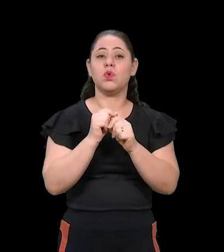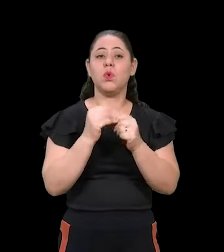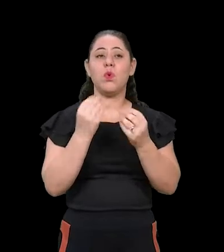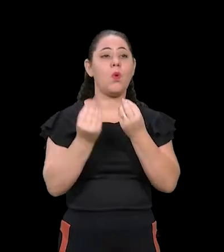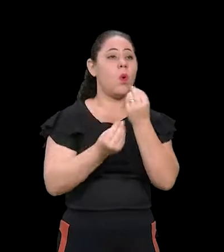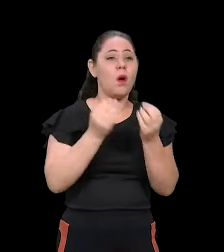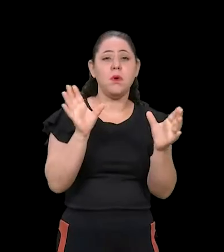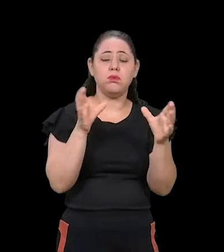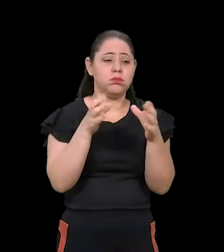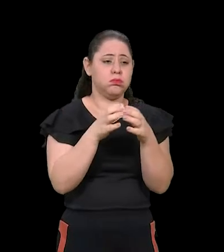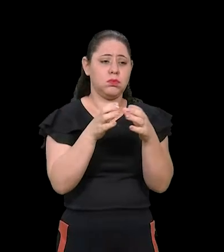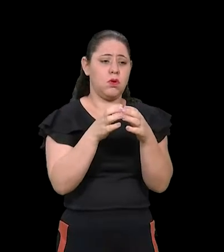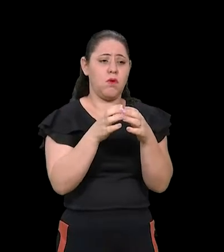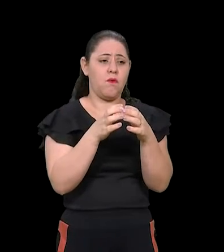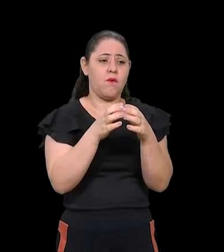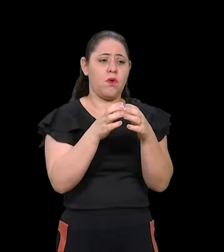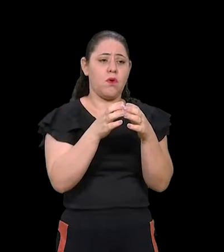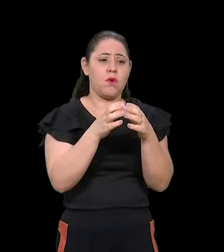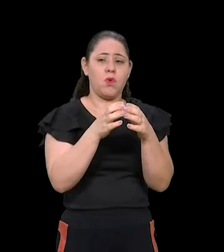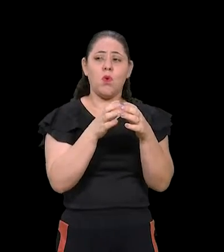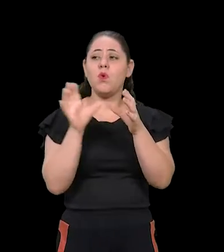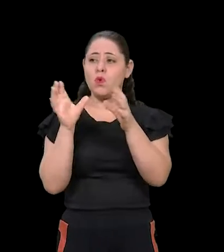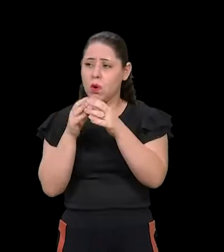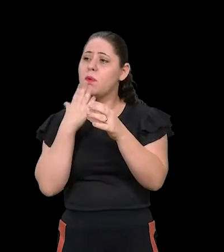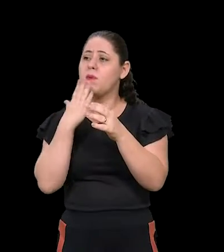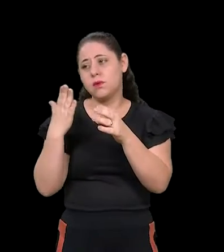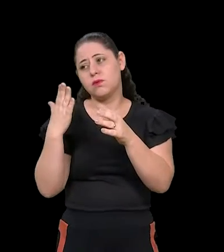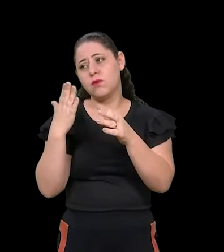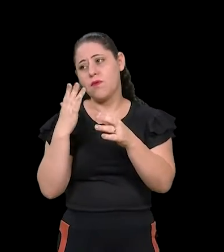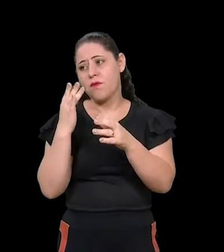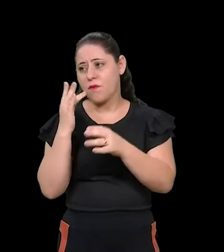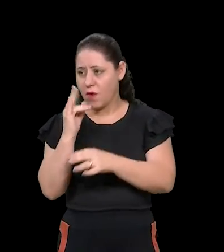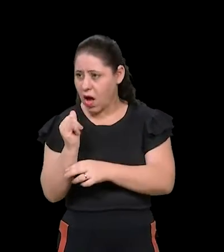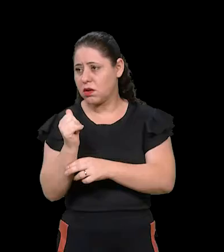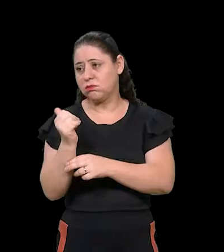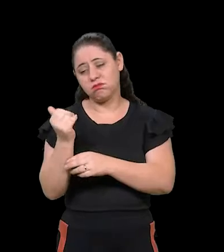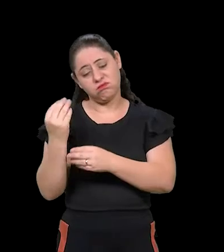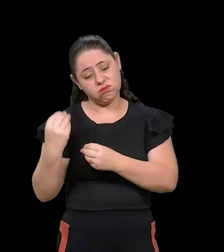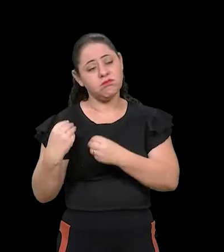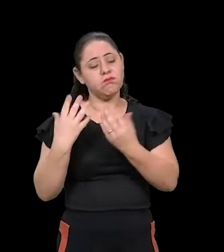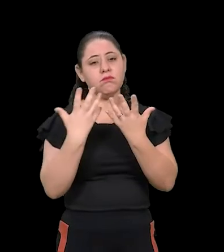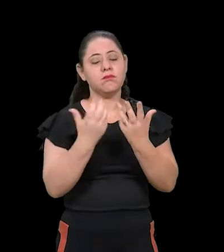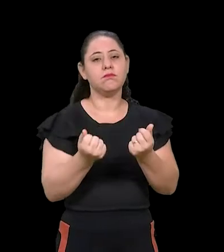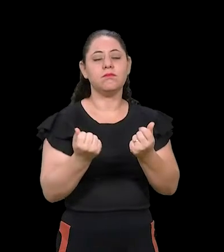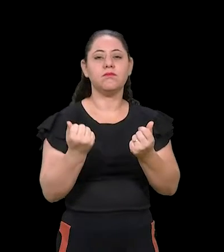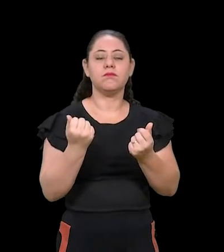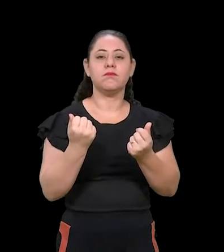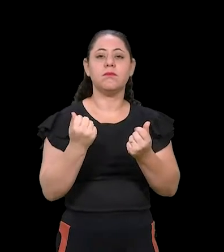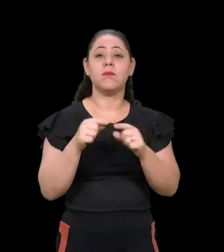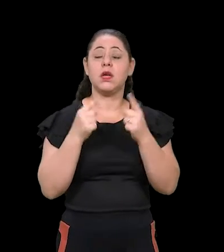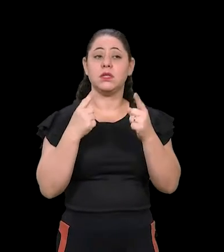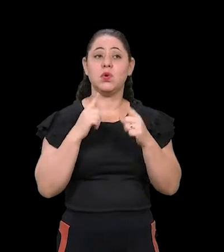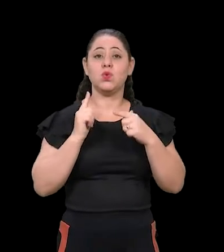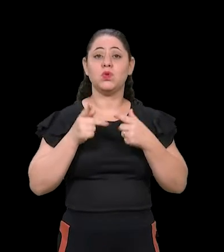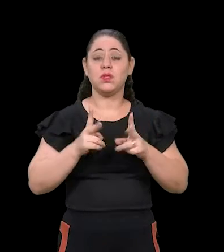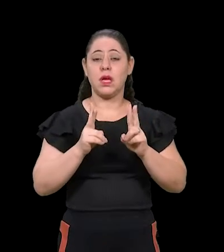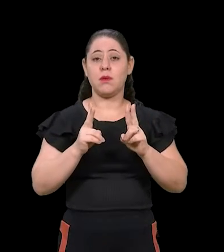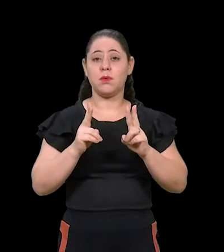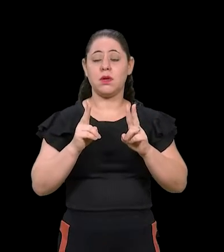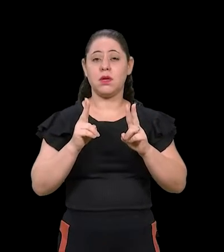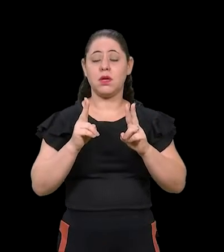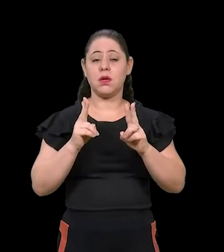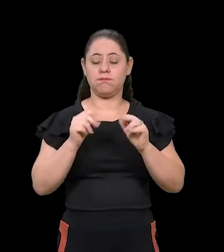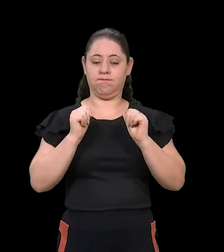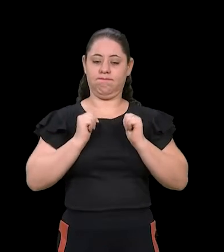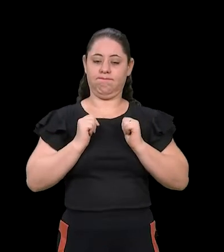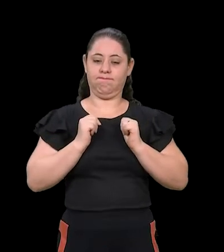eu pertencia a esse grupo, eu fui porque o grupo pediu, né, mas eu sempre fui mais de bastidores na questão política, né,